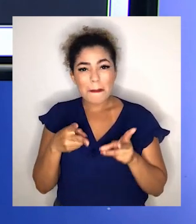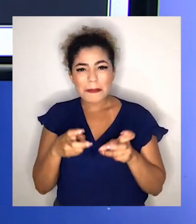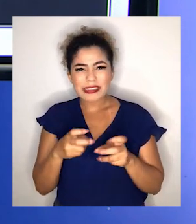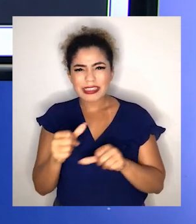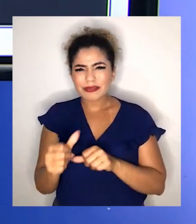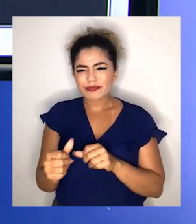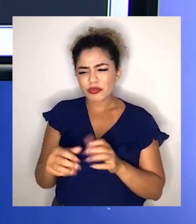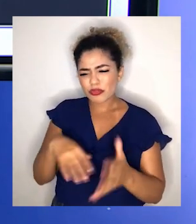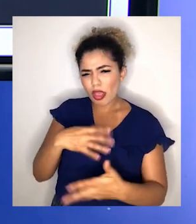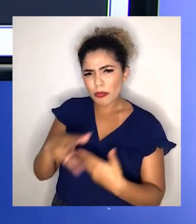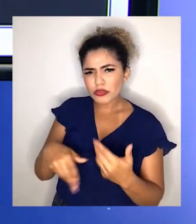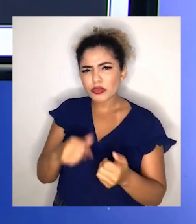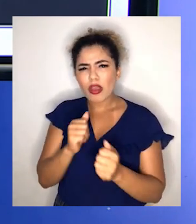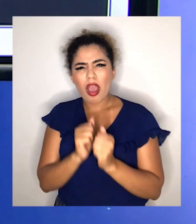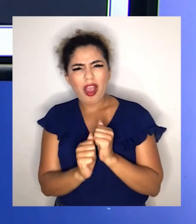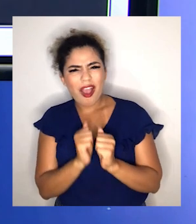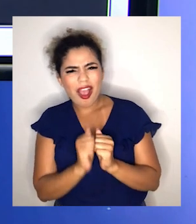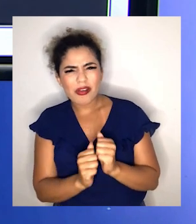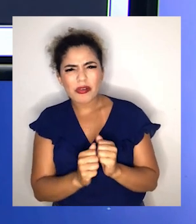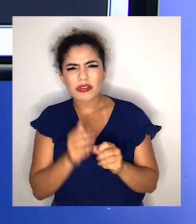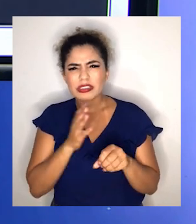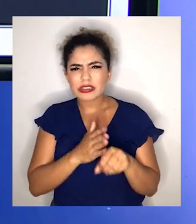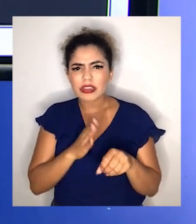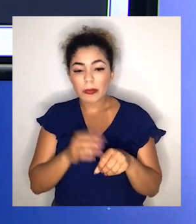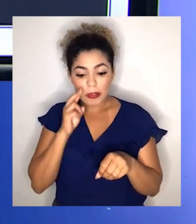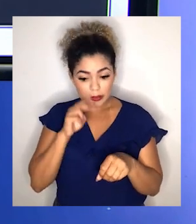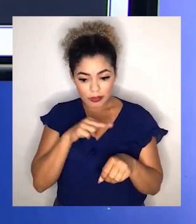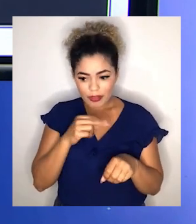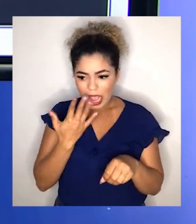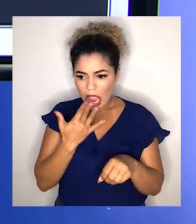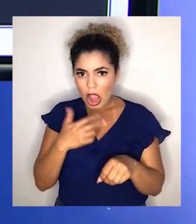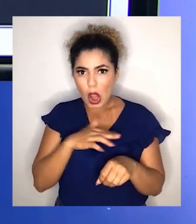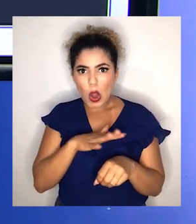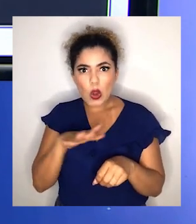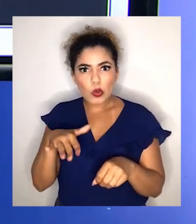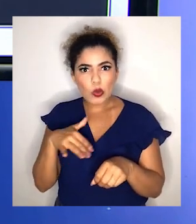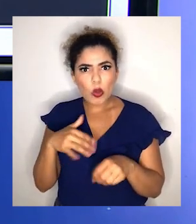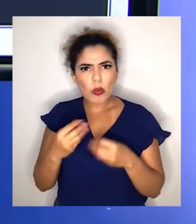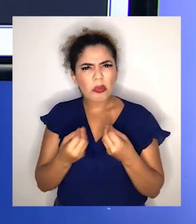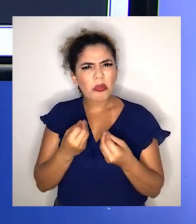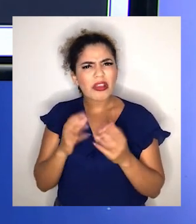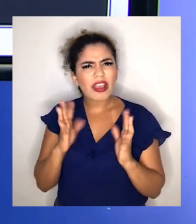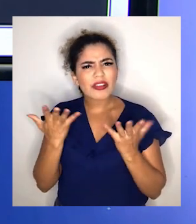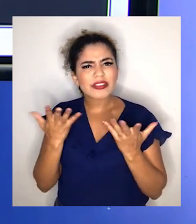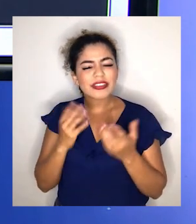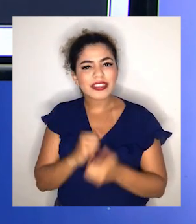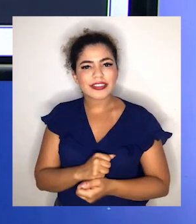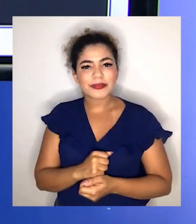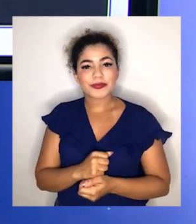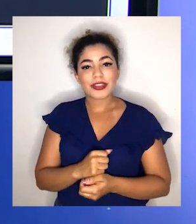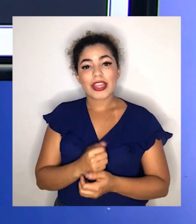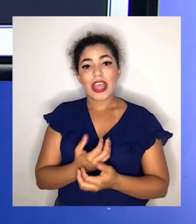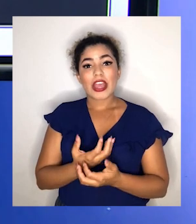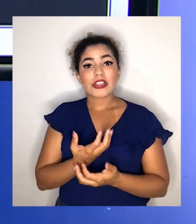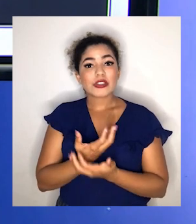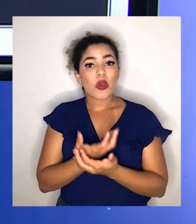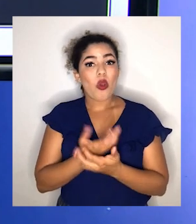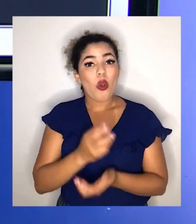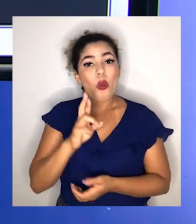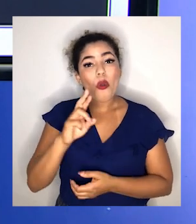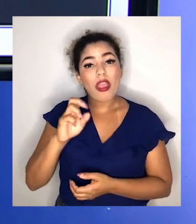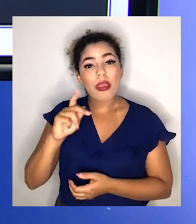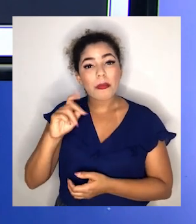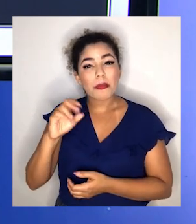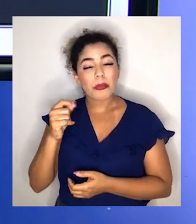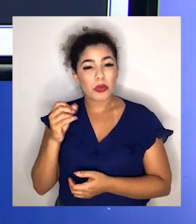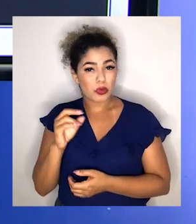com a saladinha de tomate, com arroz, você vê o seu prato colorido? Por que isso acontece? O repolho roxo, ele é um